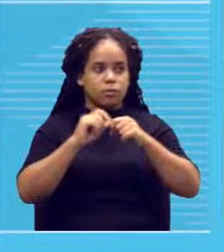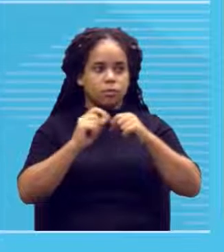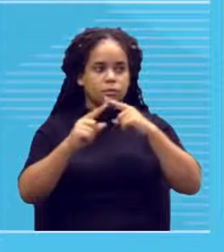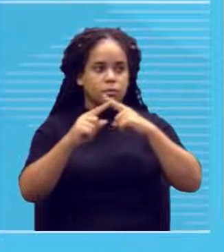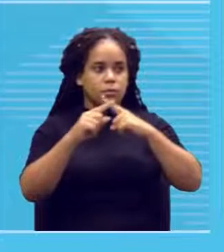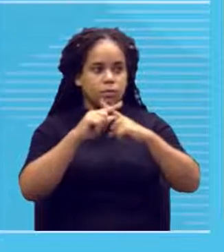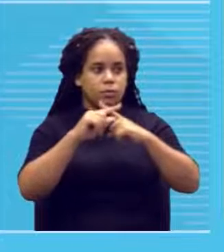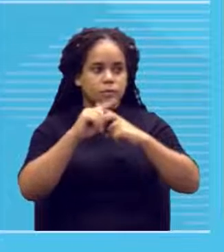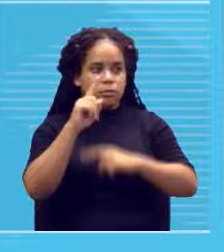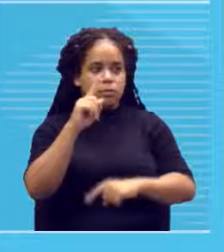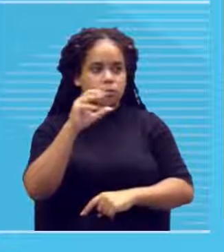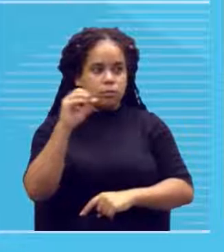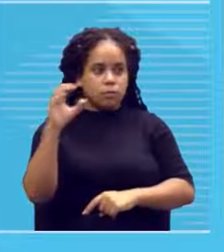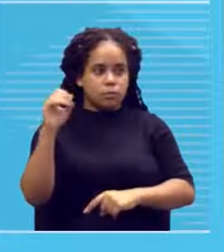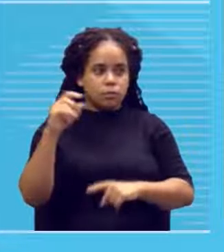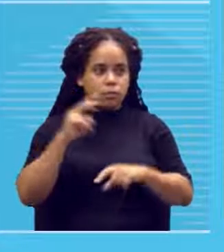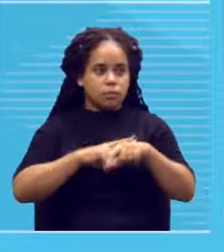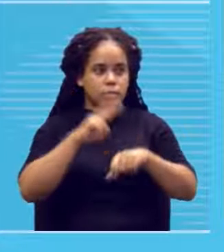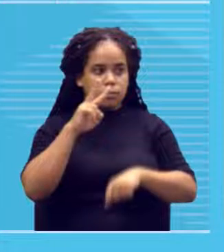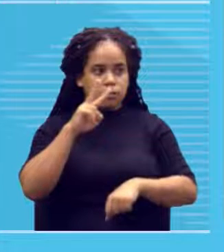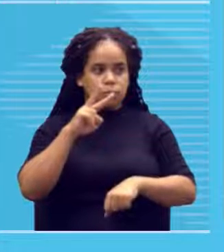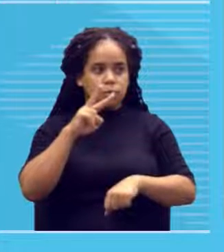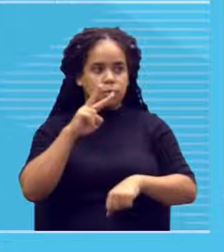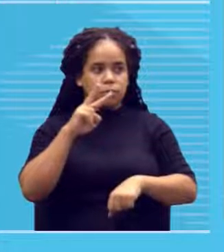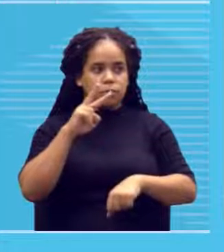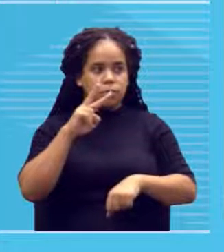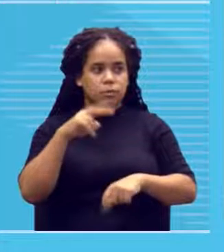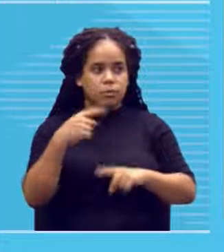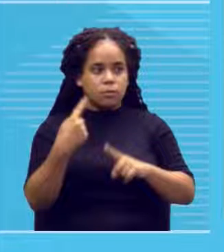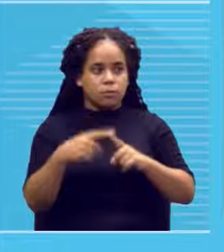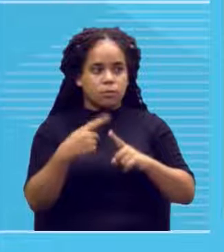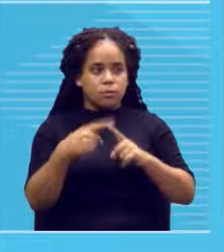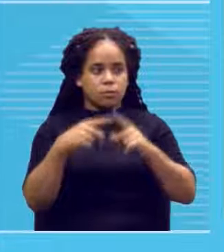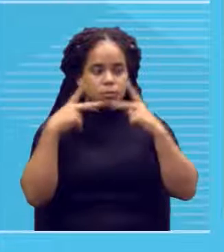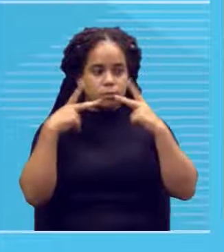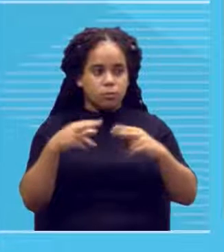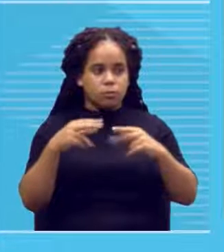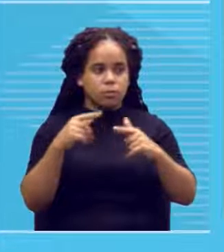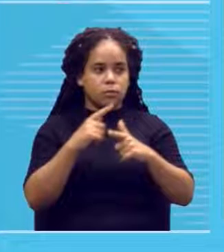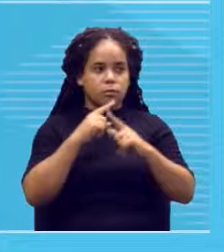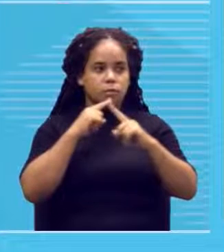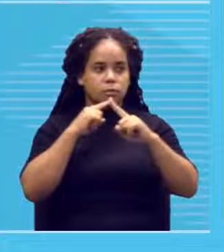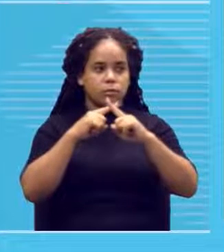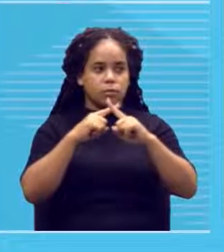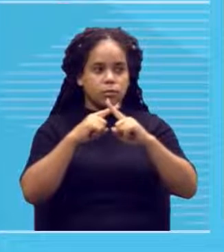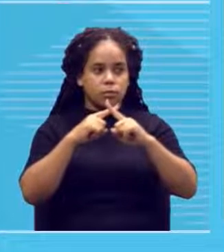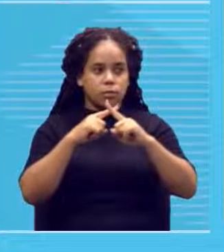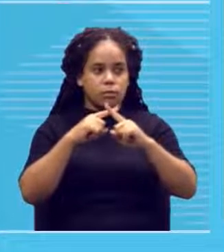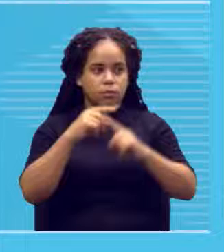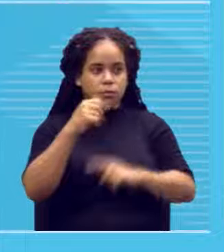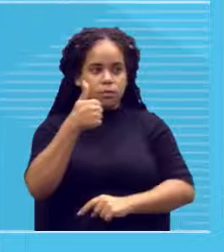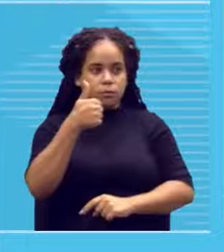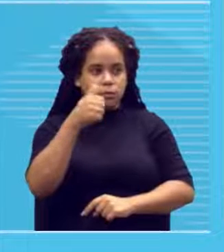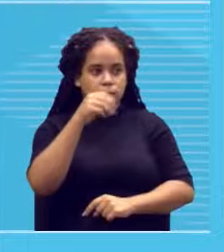eu vou multiplicar por 100 em duas vezes né que a mesma coisa que multiplicar por 10